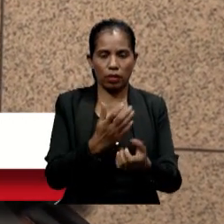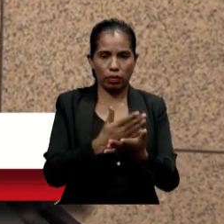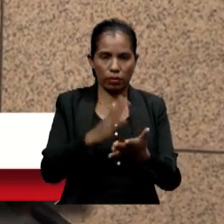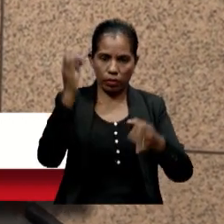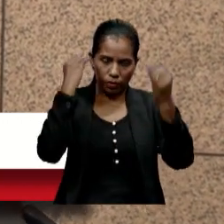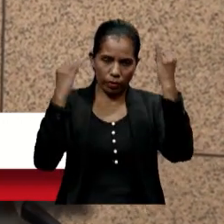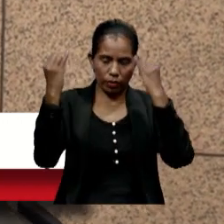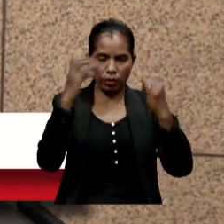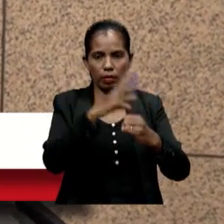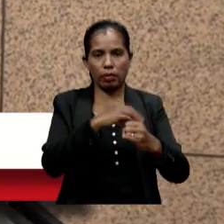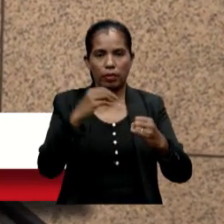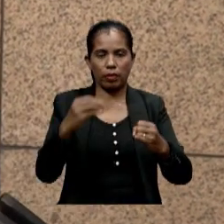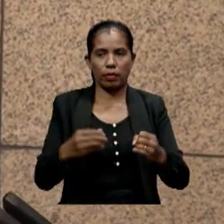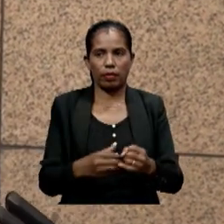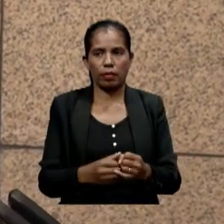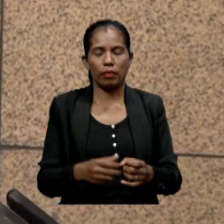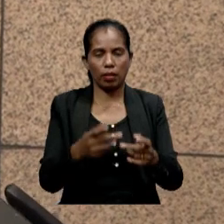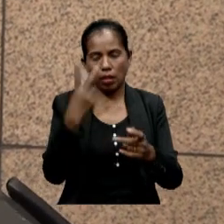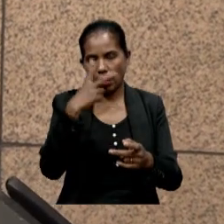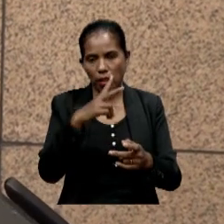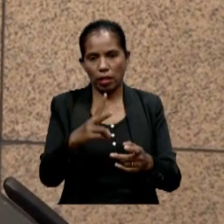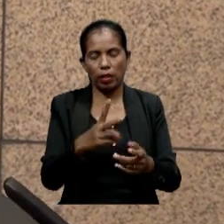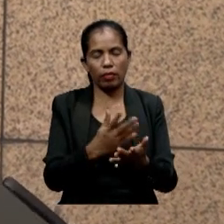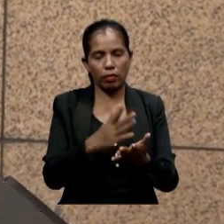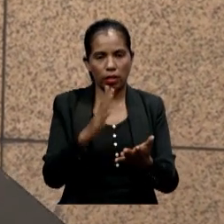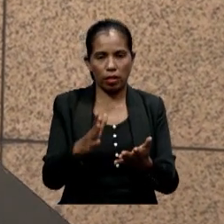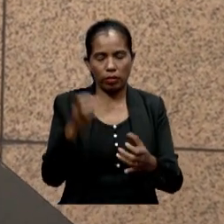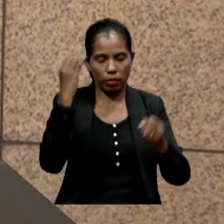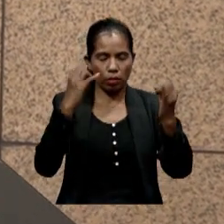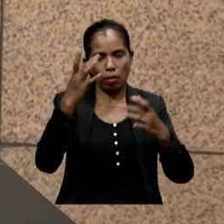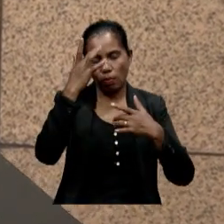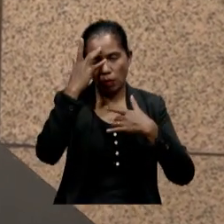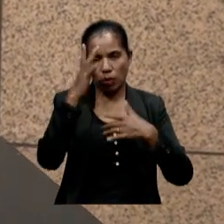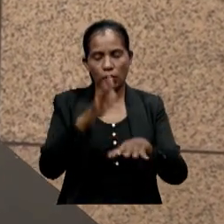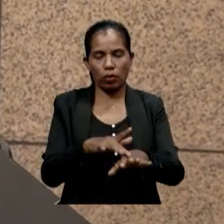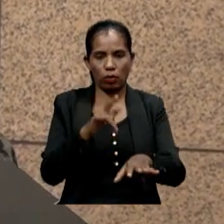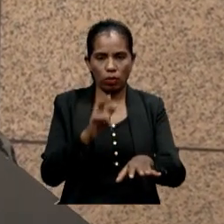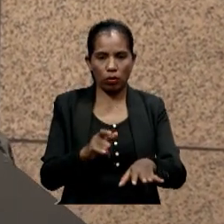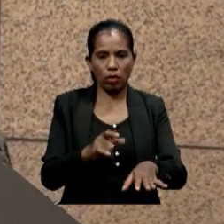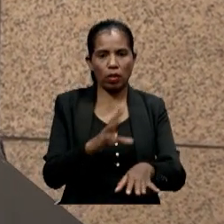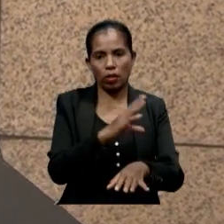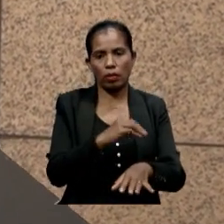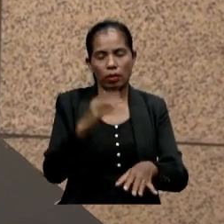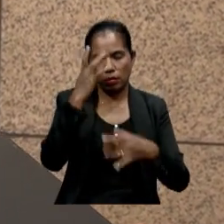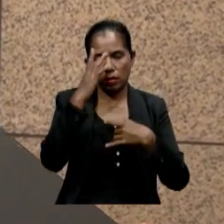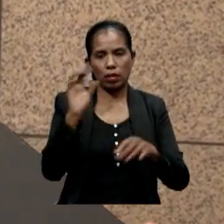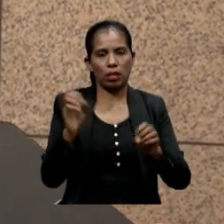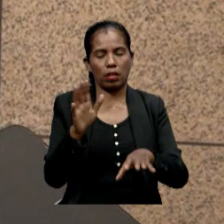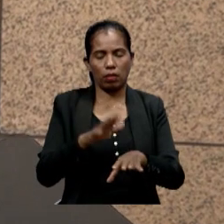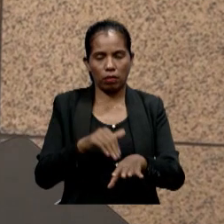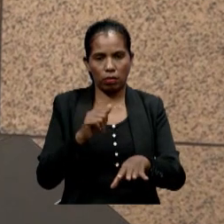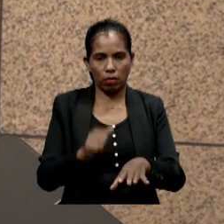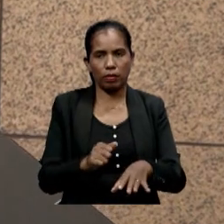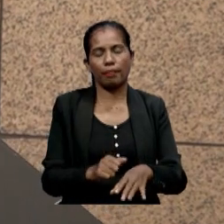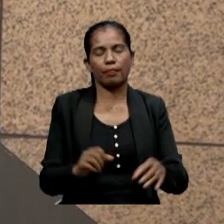sensibilização, disseminação ba moras lahadaet ou moras hadaet na BMACA atualmente acontece